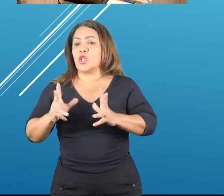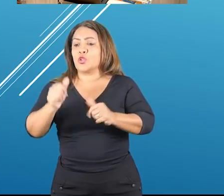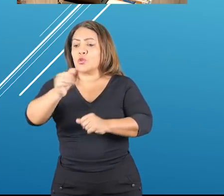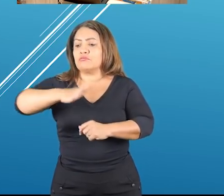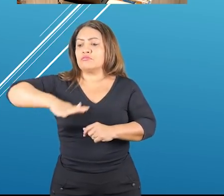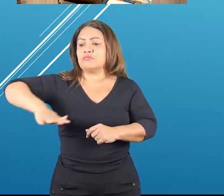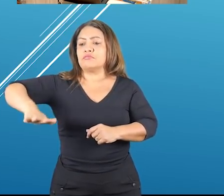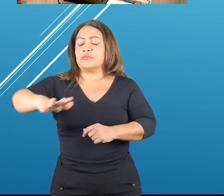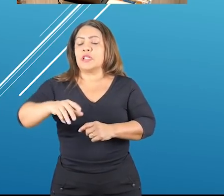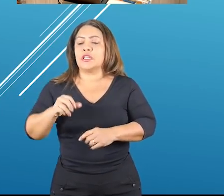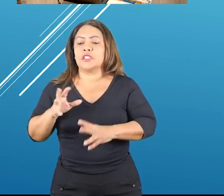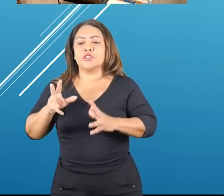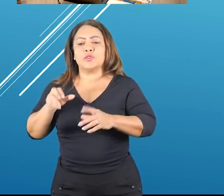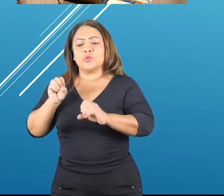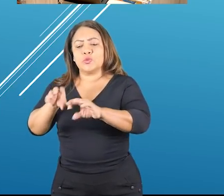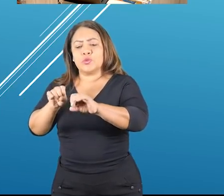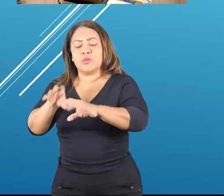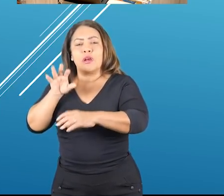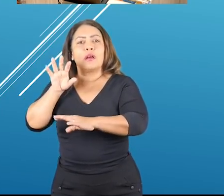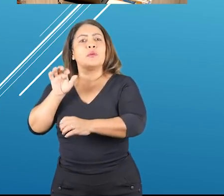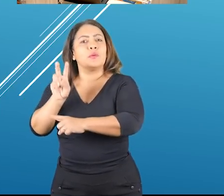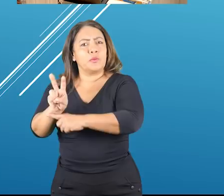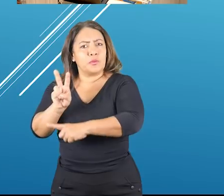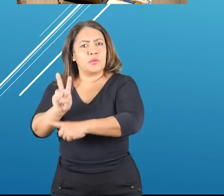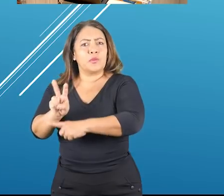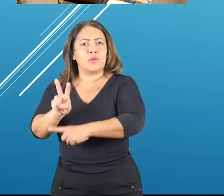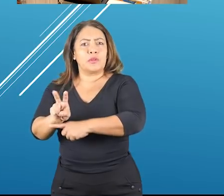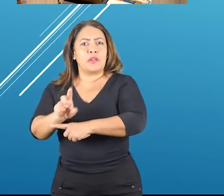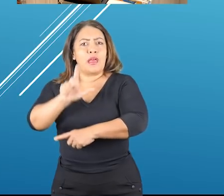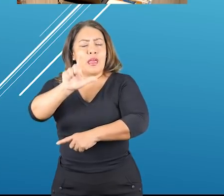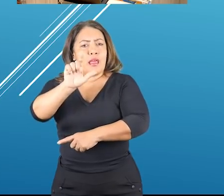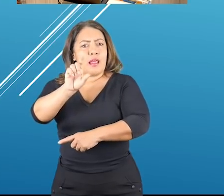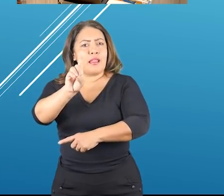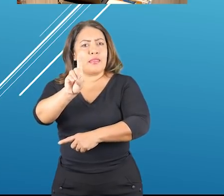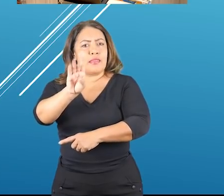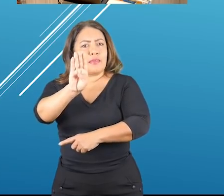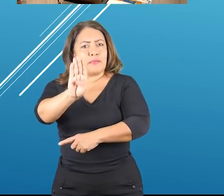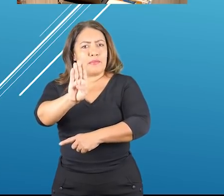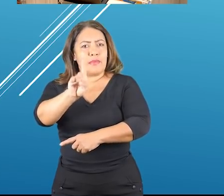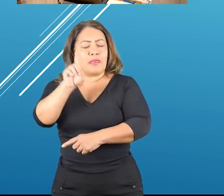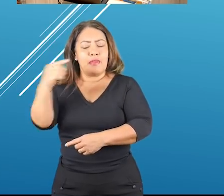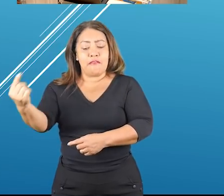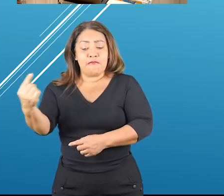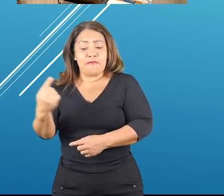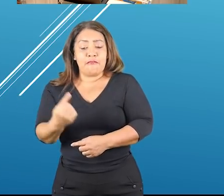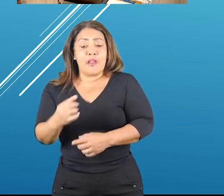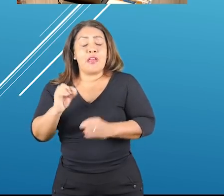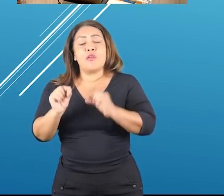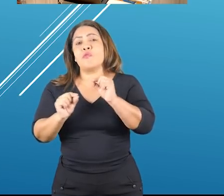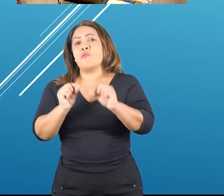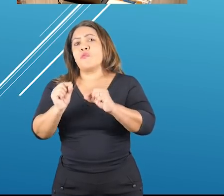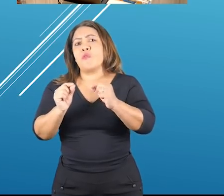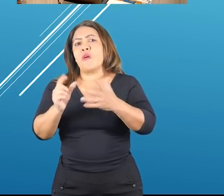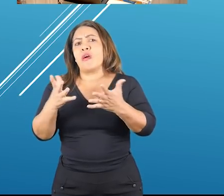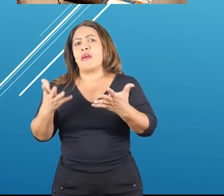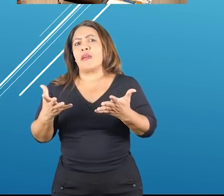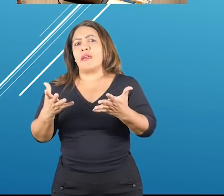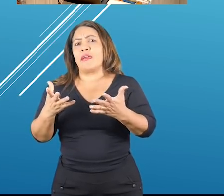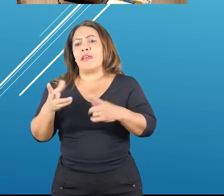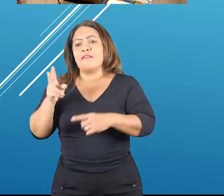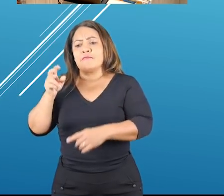de educação e cuidado da criança. A LDB então vem nos garantir,